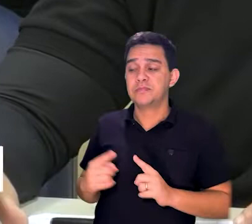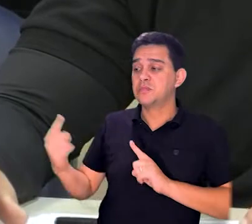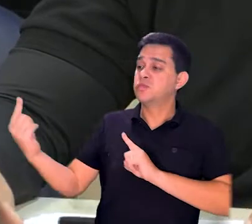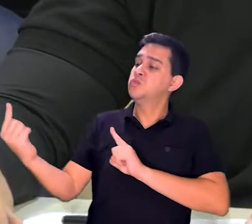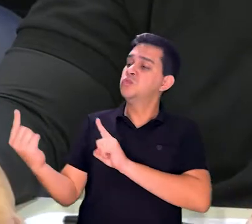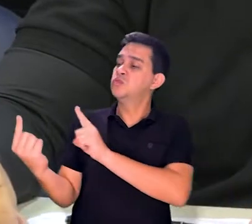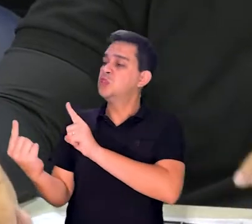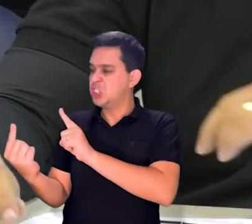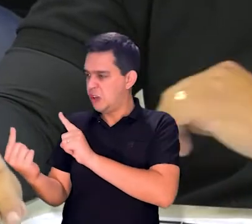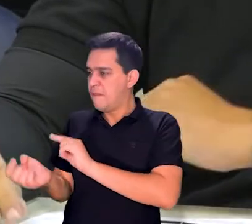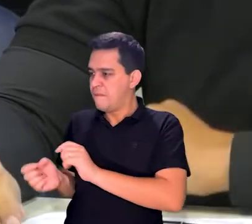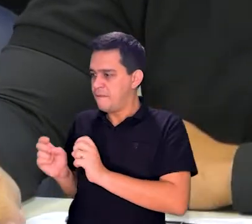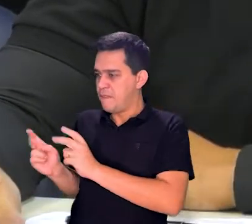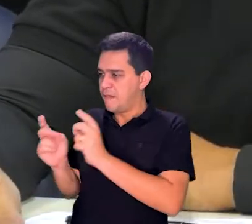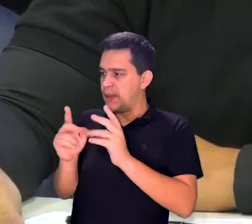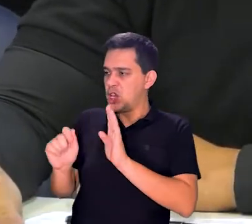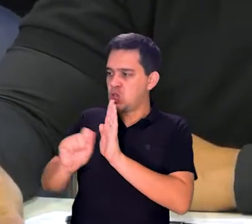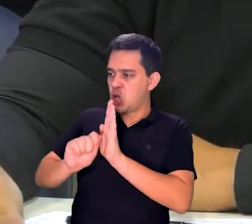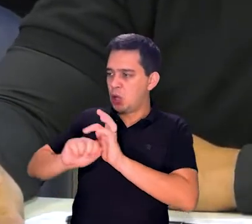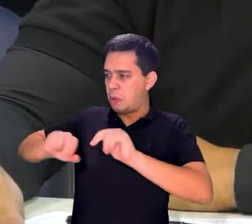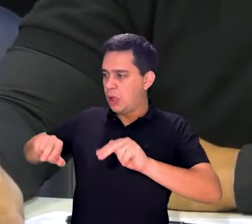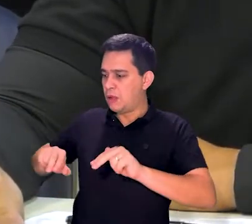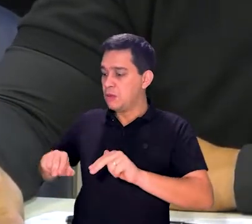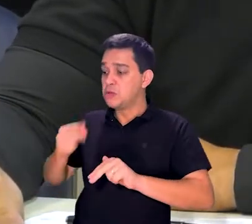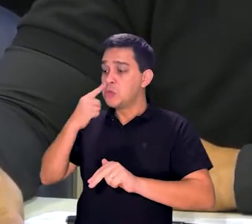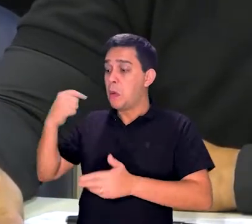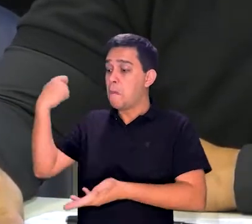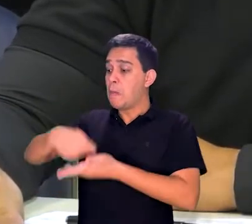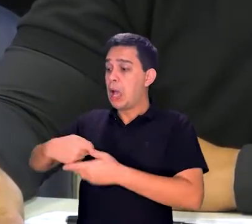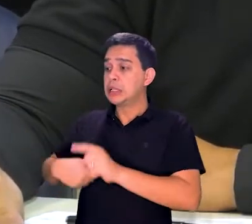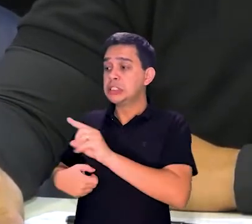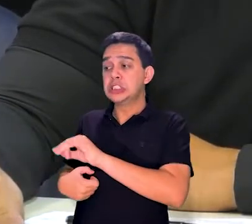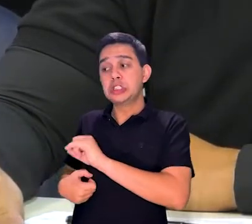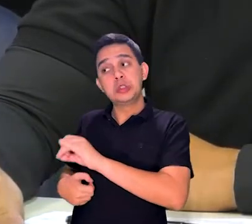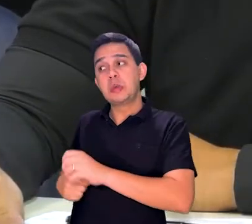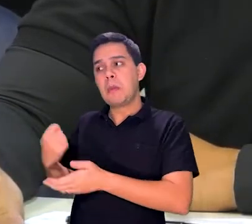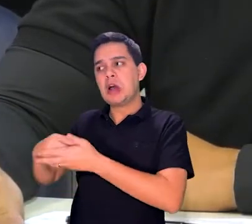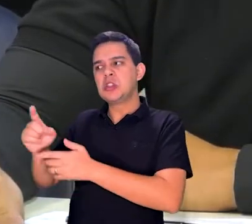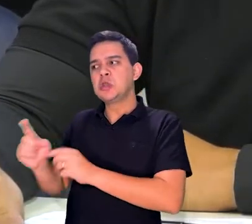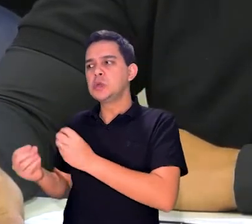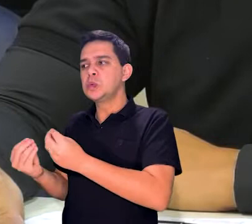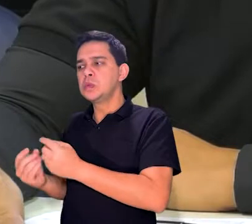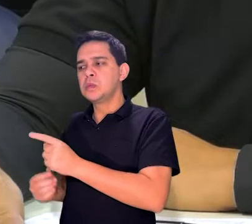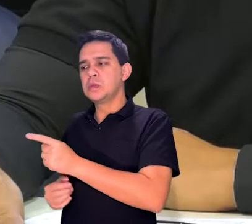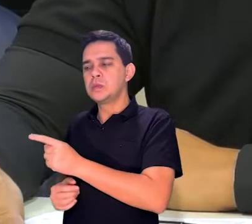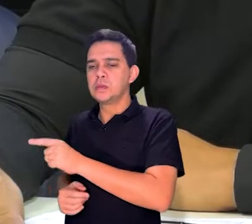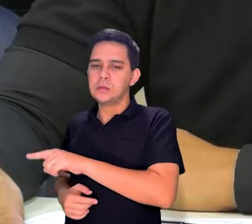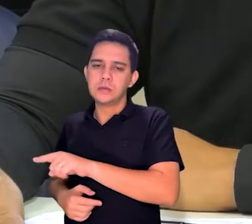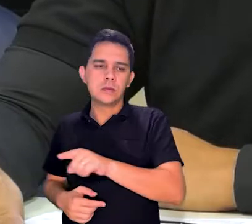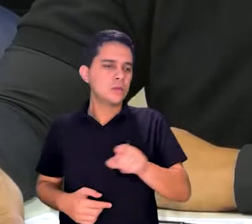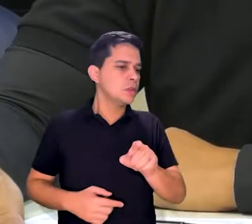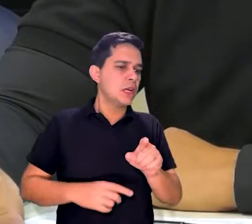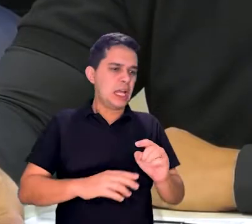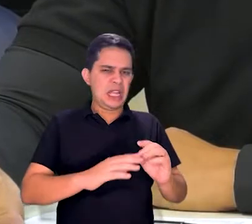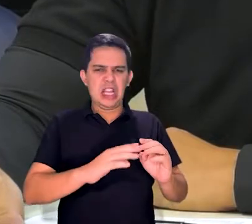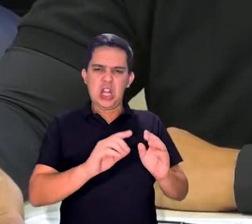do tráfico de drogas, extorquindo comerciantes, e quando esse arrego ele não era